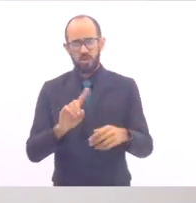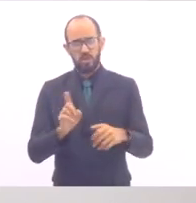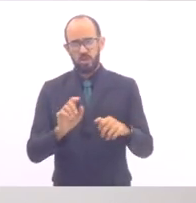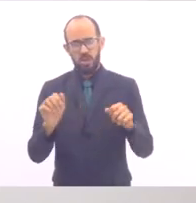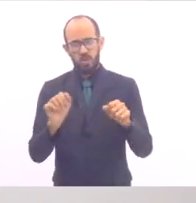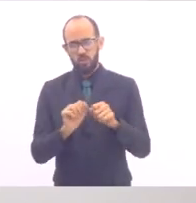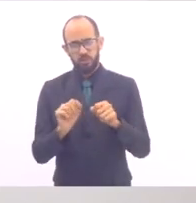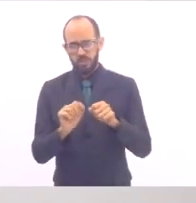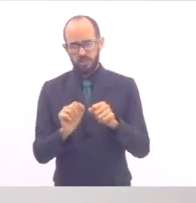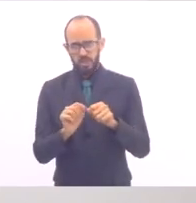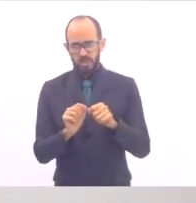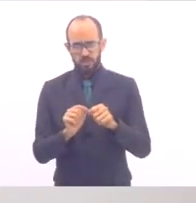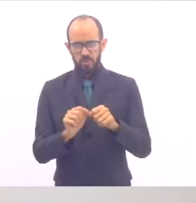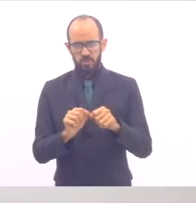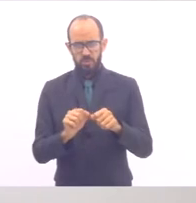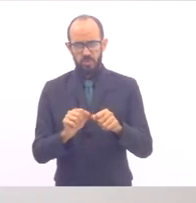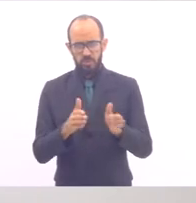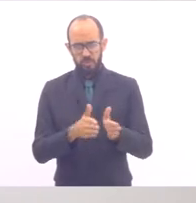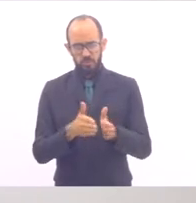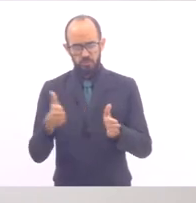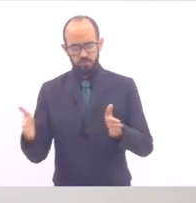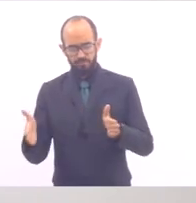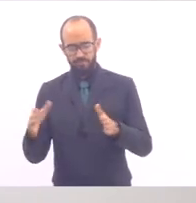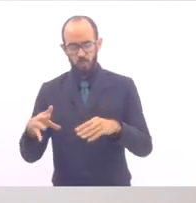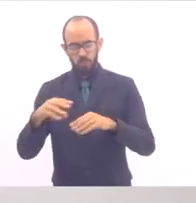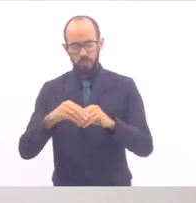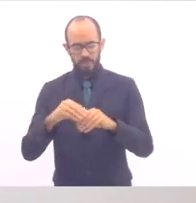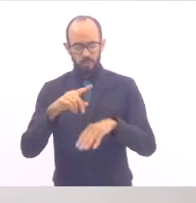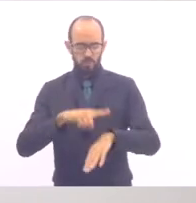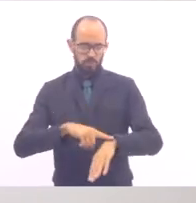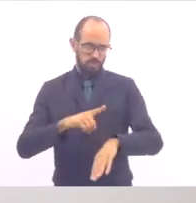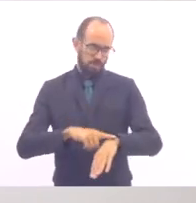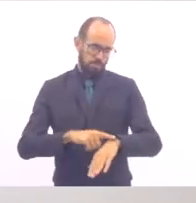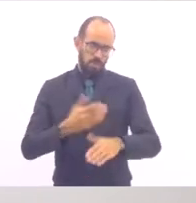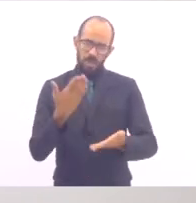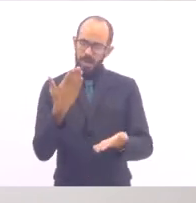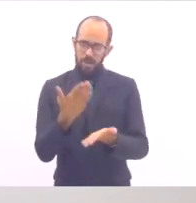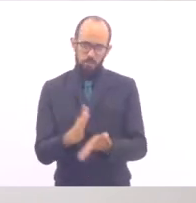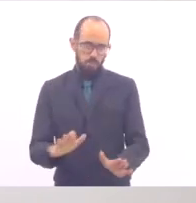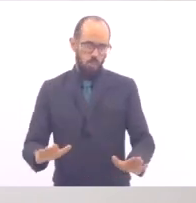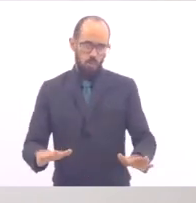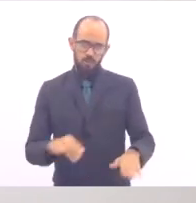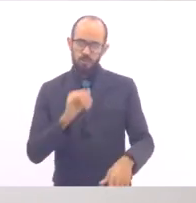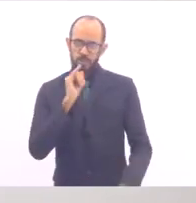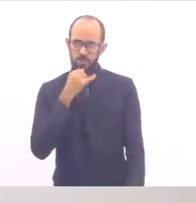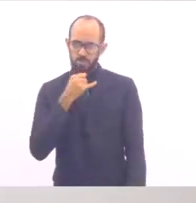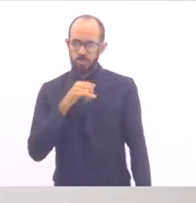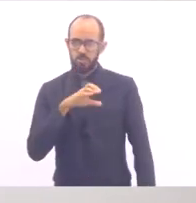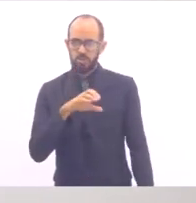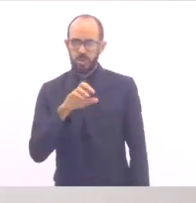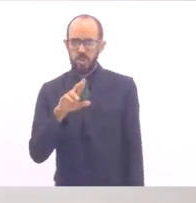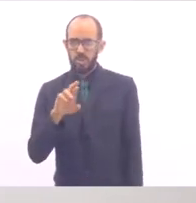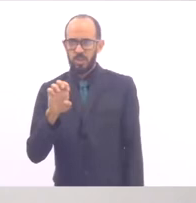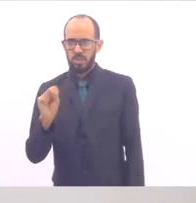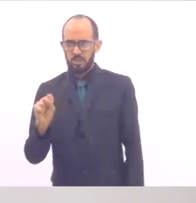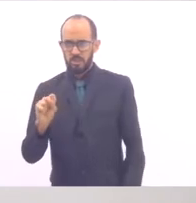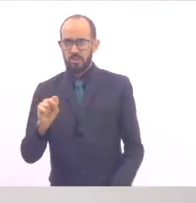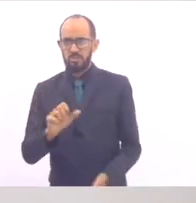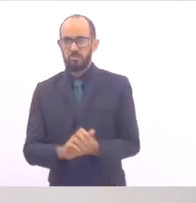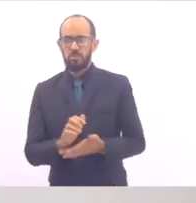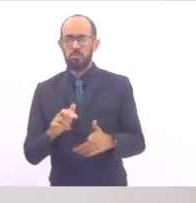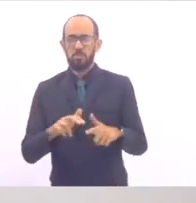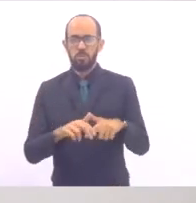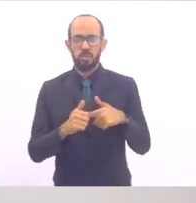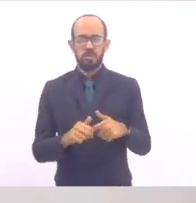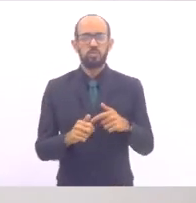fizeram essa prorrogação do prazo. Acabou realmente o CRS. Por isso que o Recicla